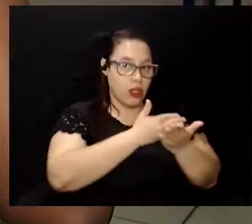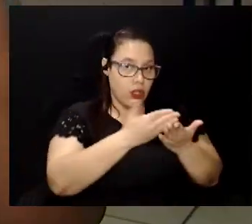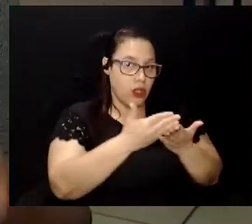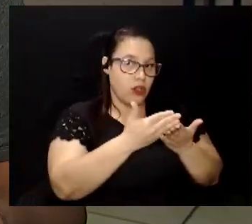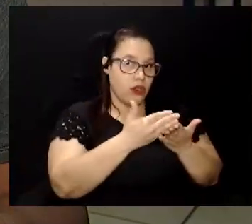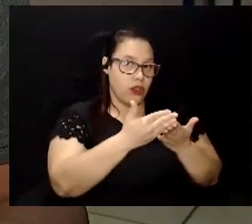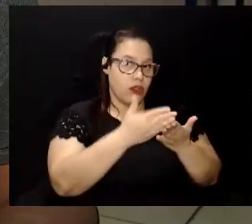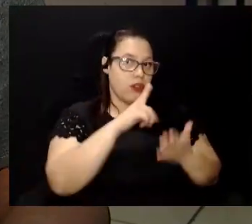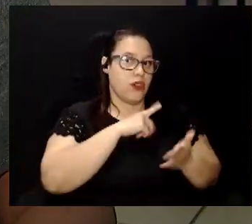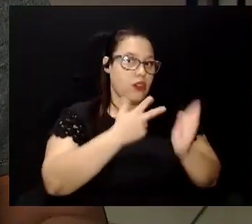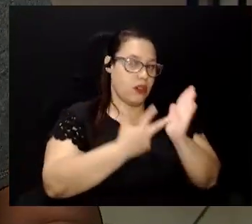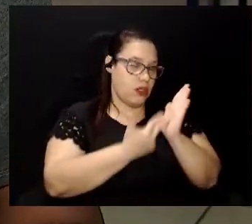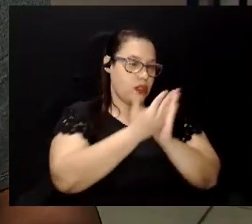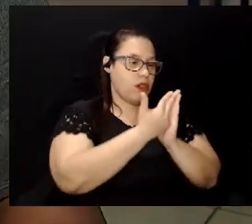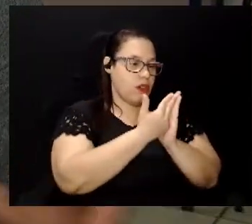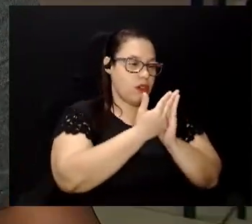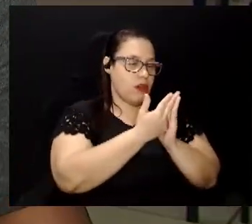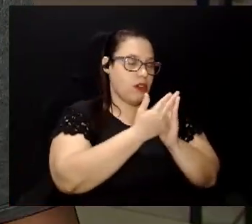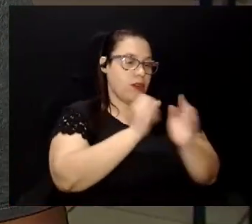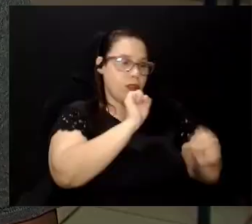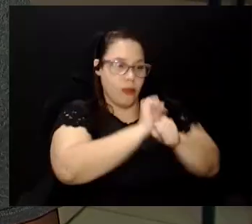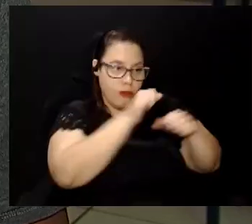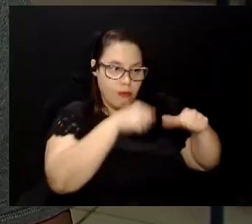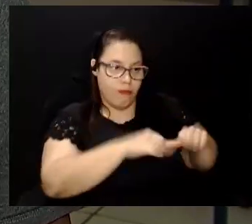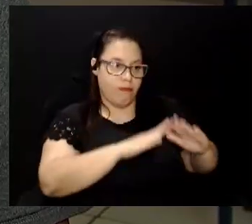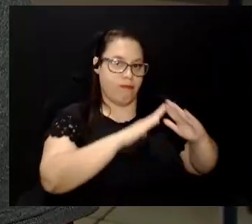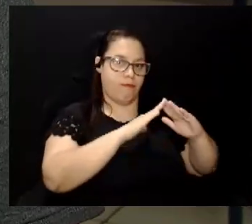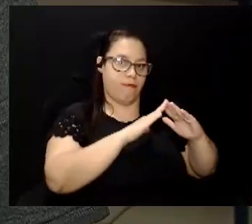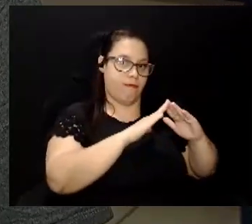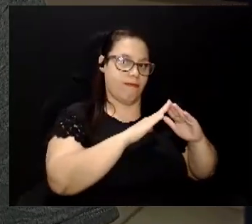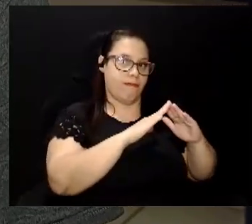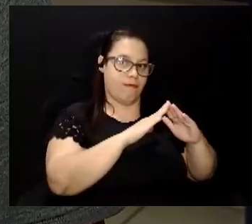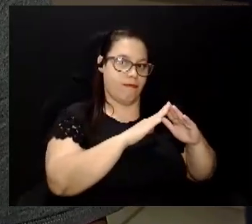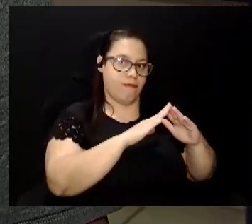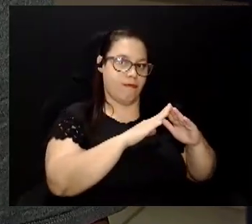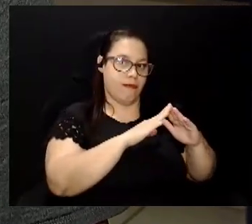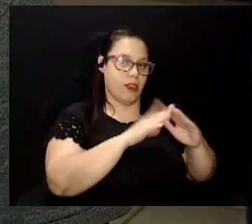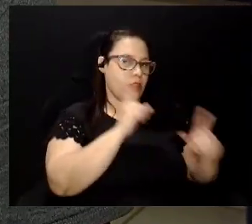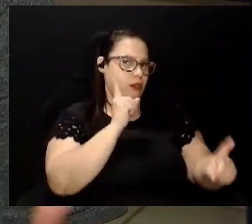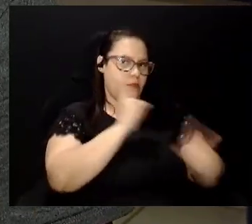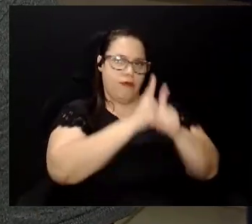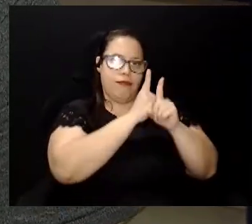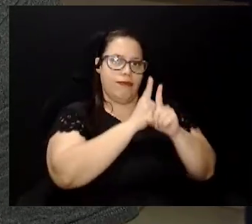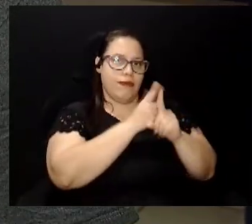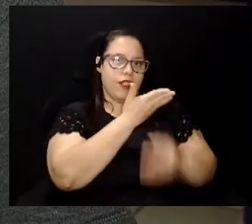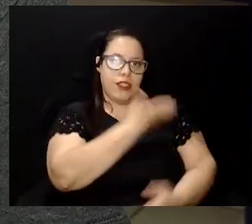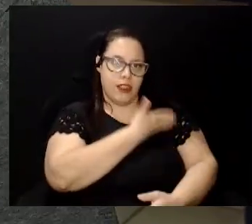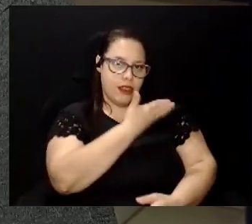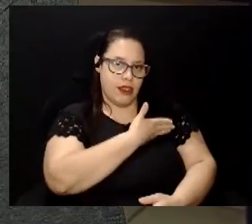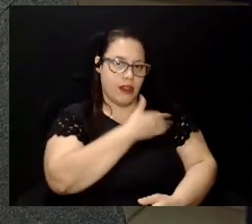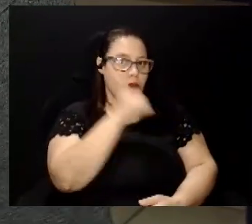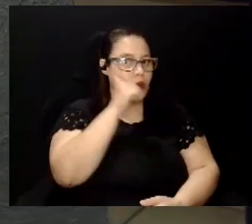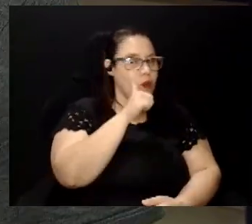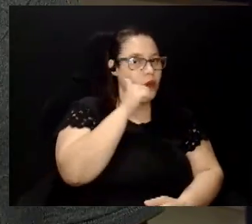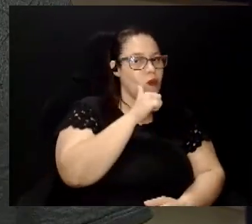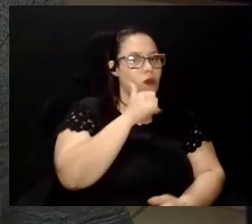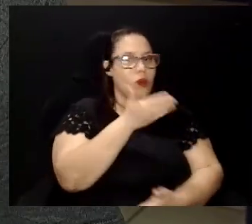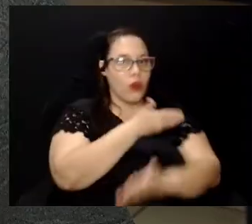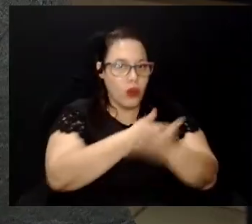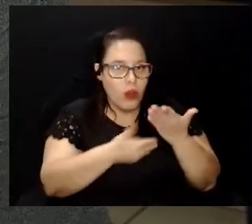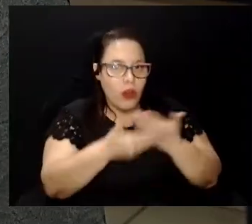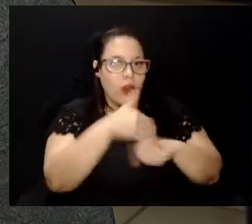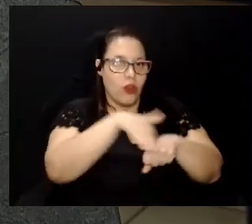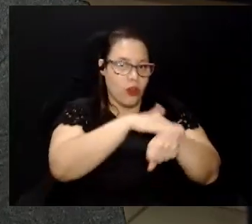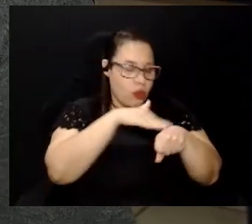porque eu comecei quando eu tive que fazer cirurgia, daí eu fiquei mais tempo parada em casa, né? E aqui eu encontrei amizade com as meninas, a